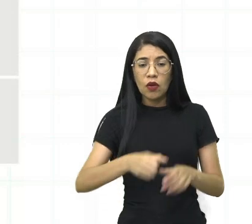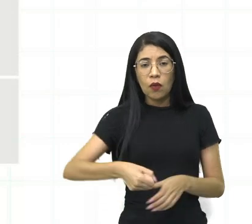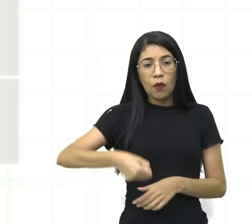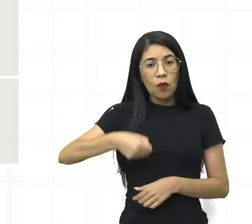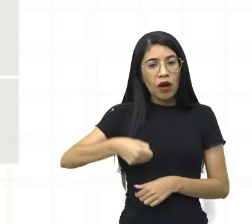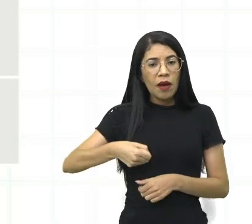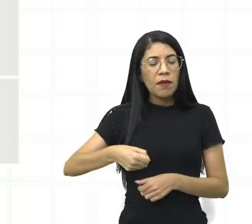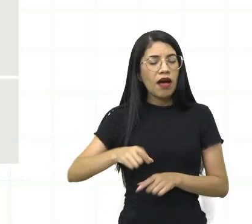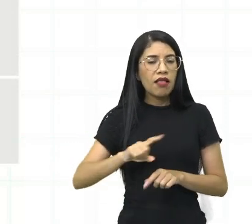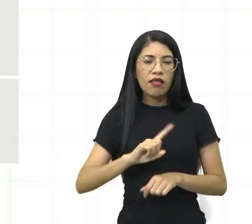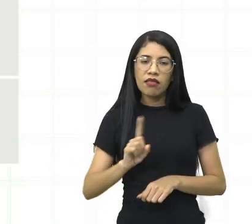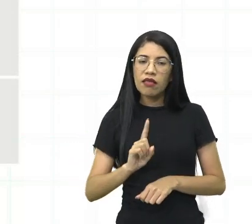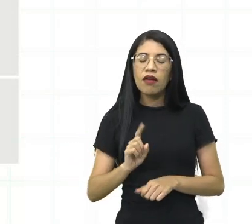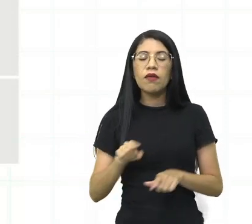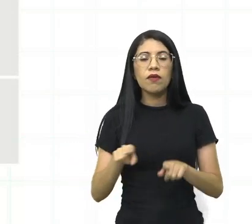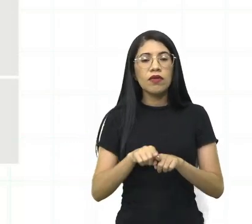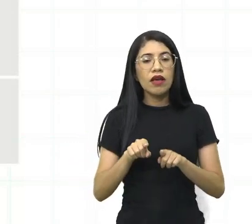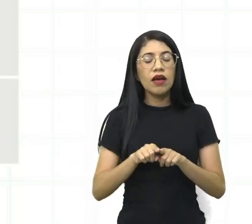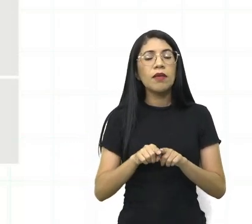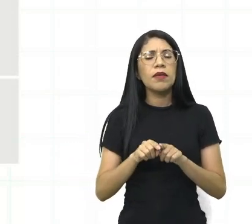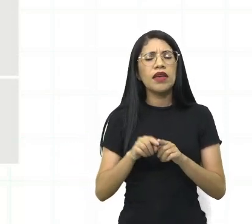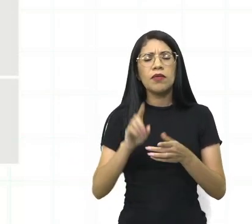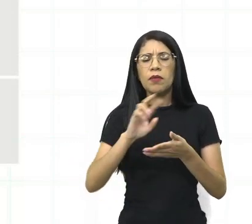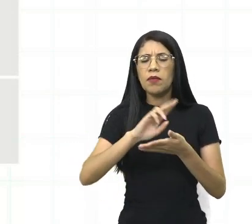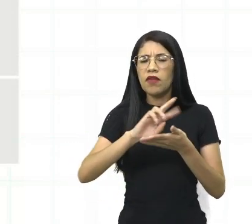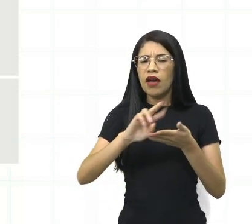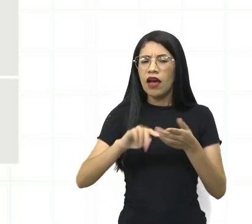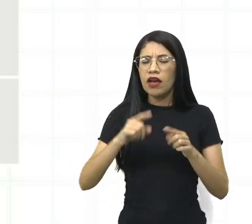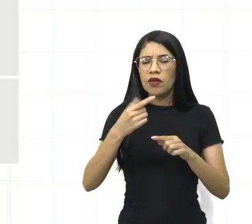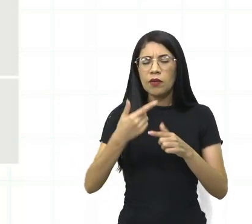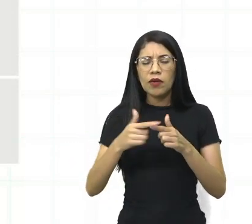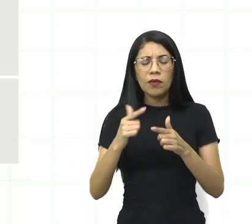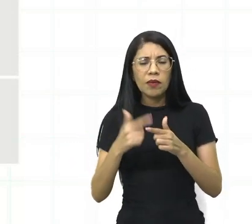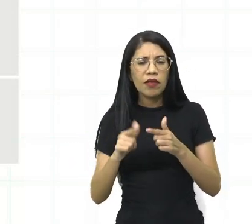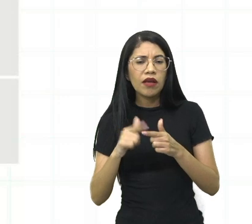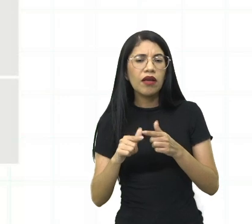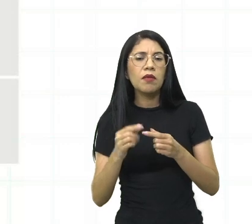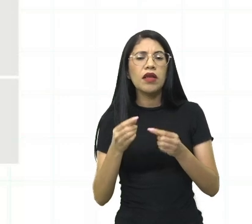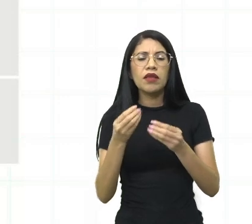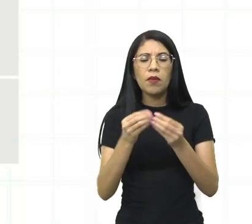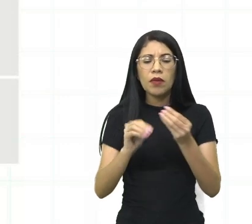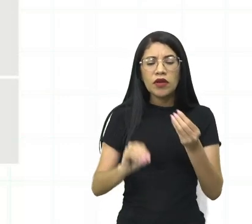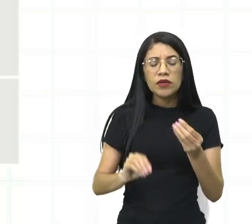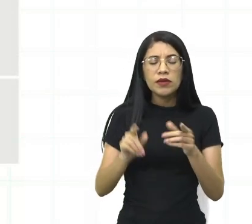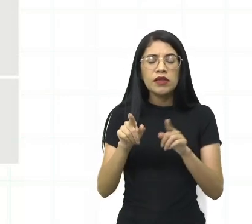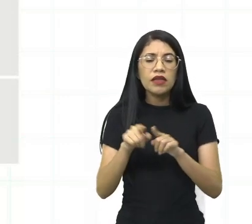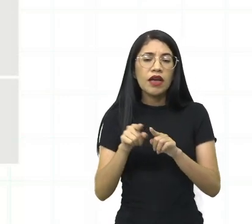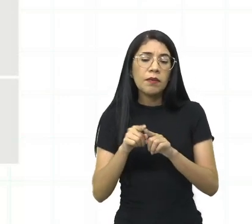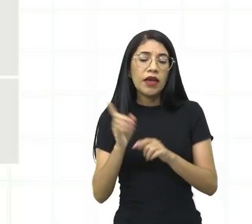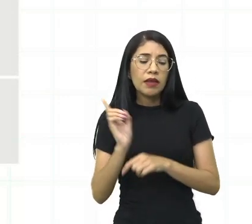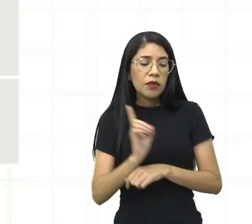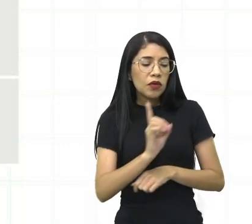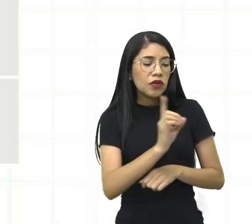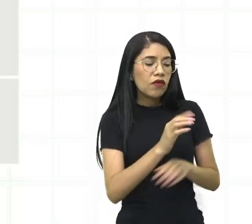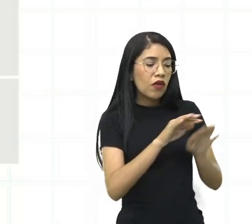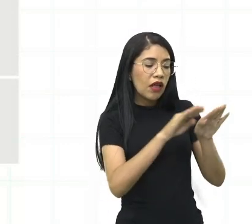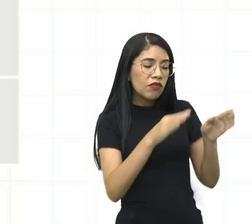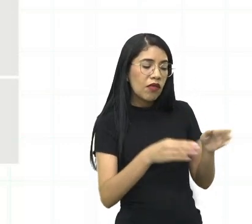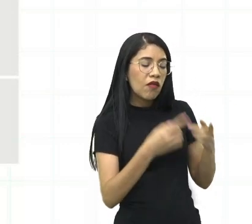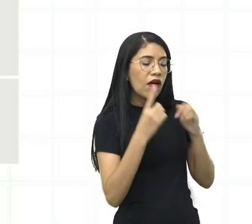mala, né? Eles falam lá que aconteceu com a mala, avaria, aí eles contam que foram lá, que o diretor foi